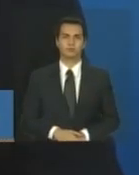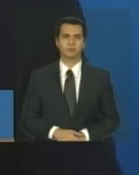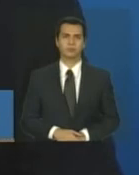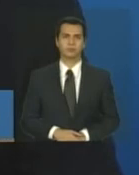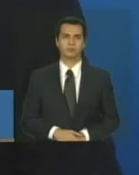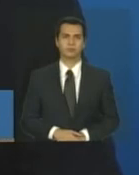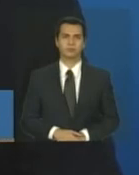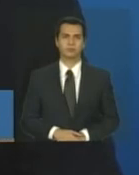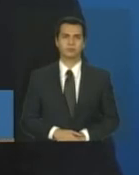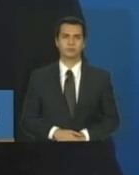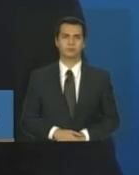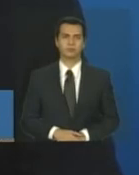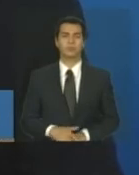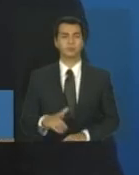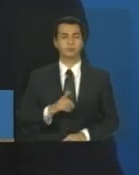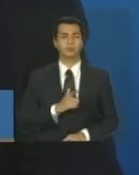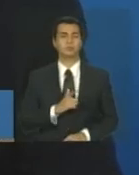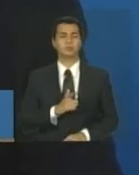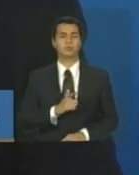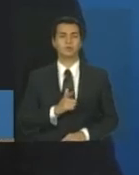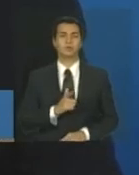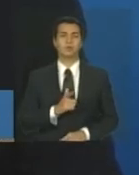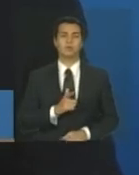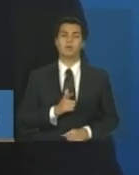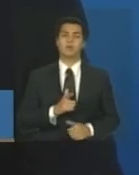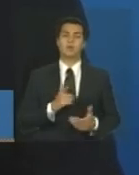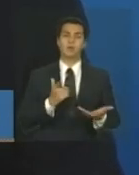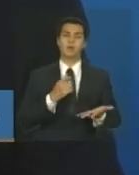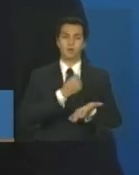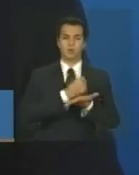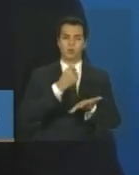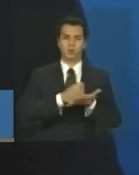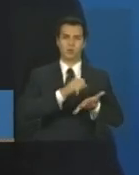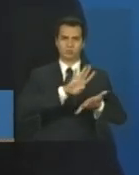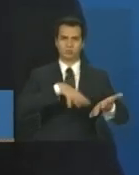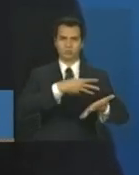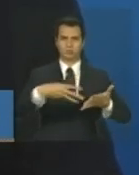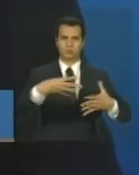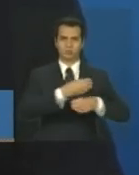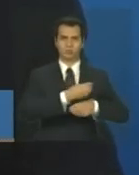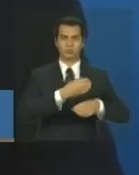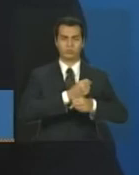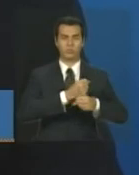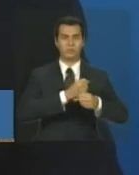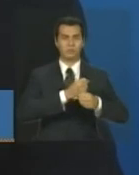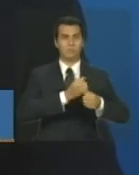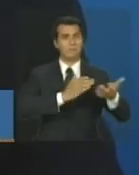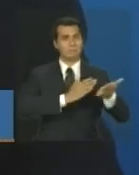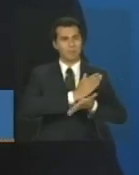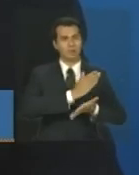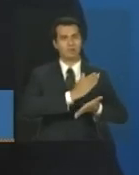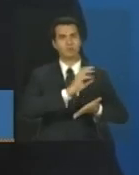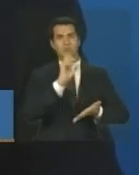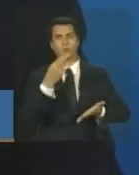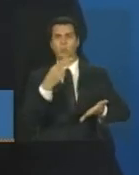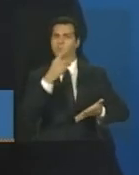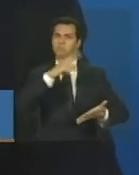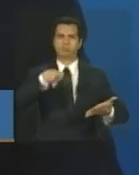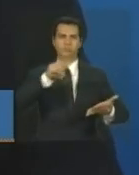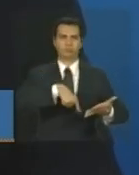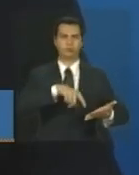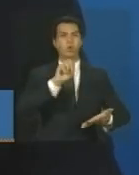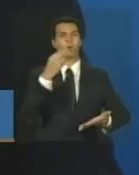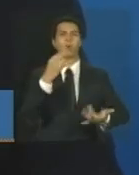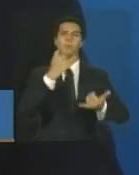hora que ele hoje é prova as contas vou que ele aprova parcialmente o gestor ele tem que devolver os recursos